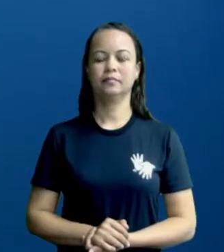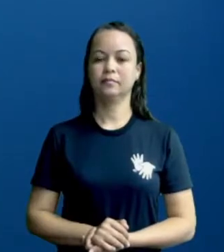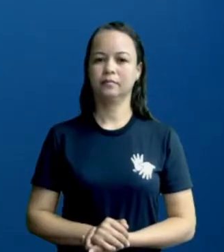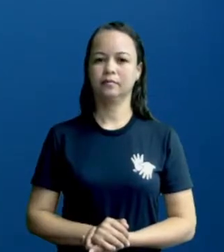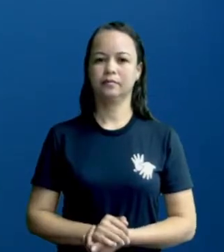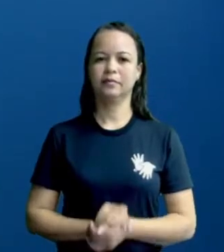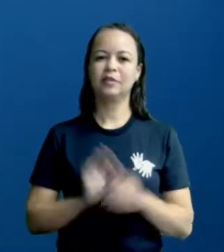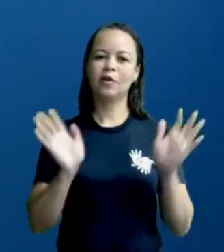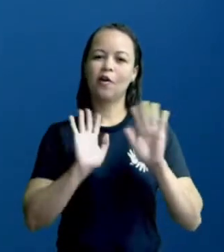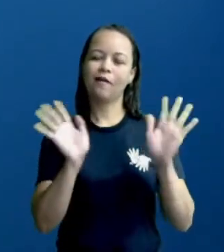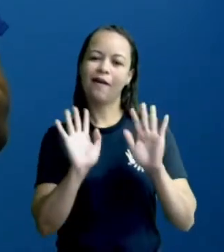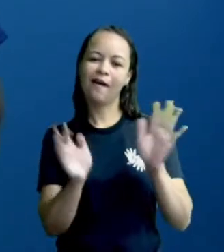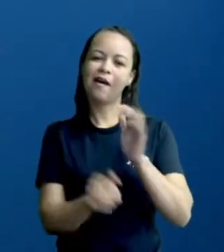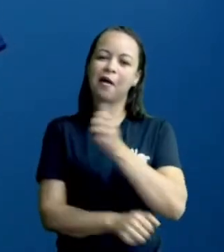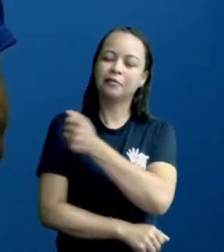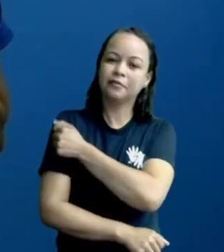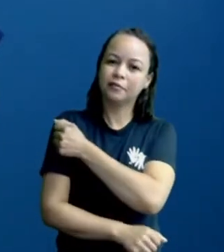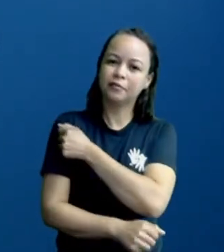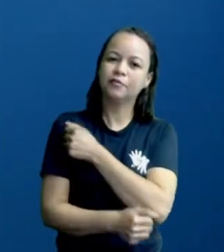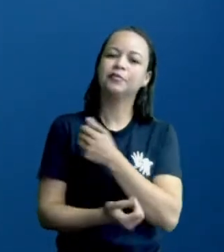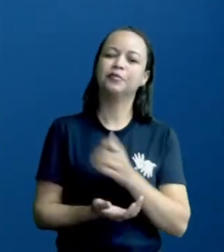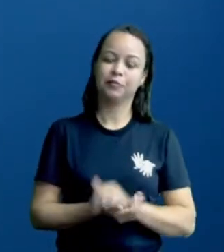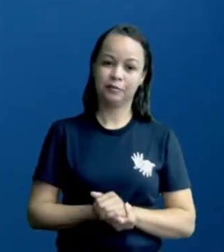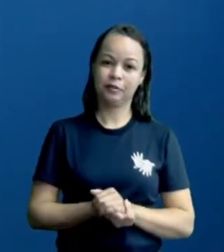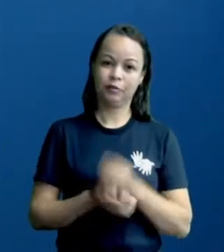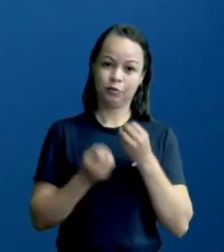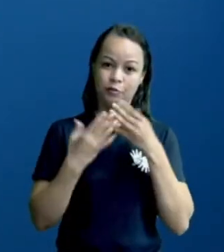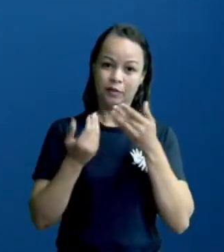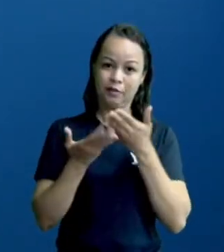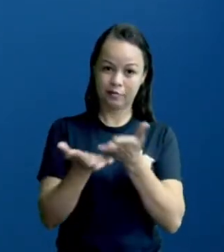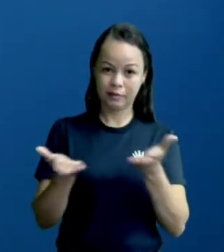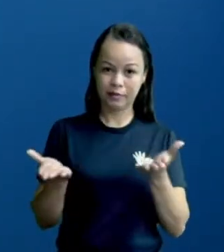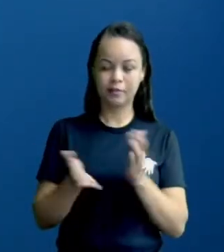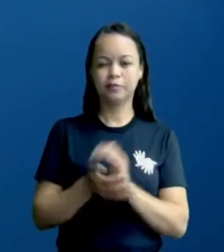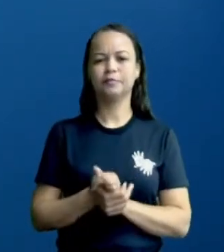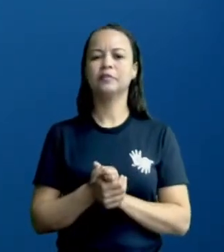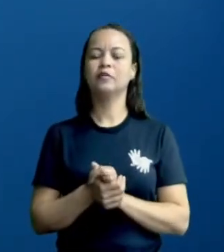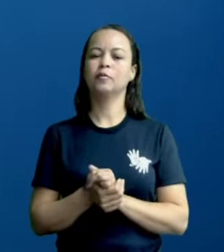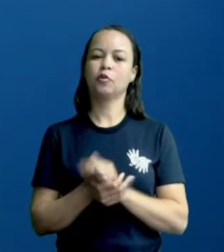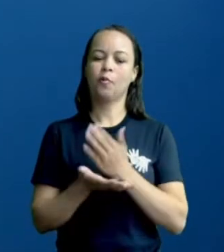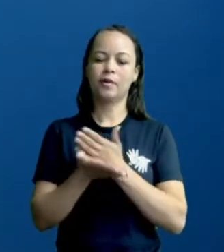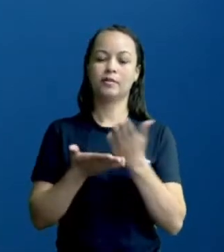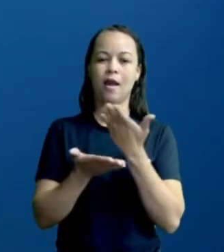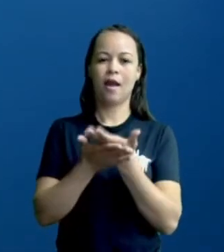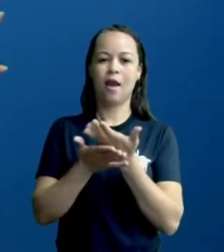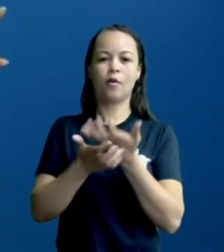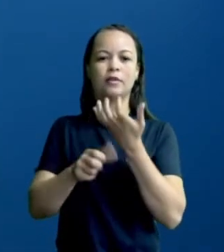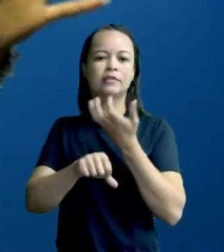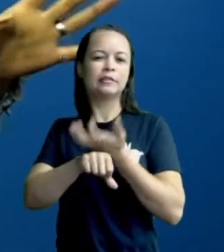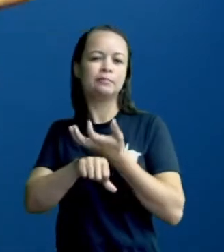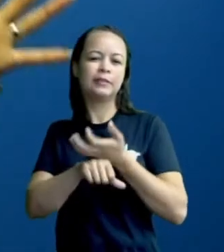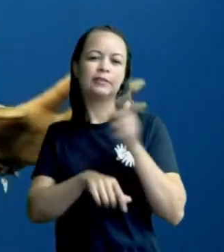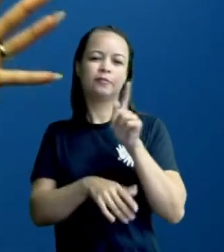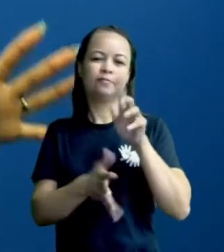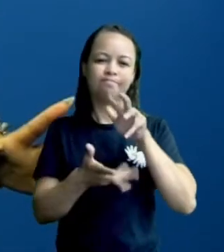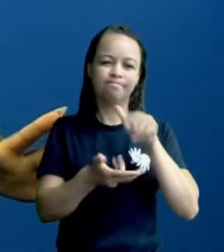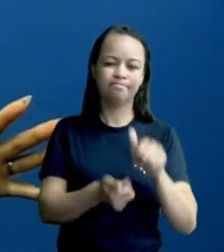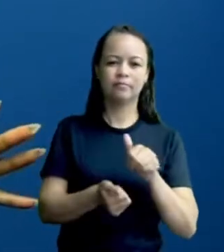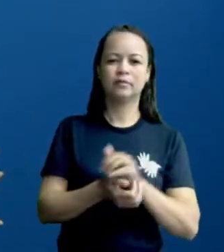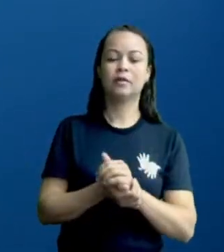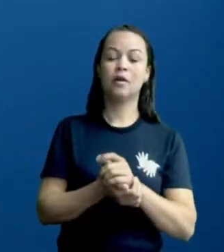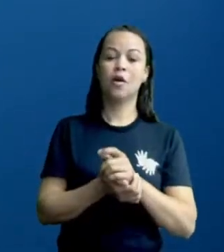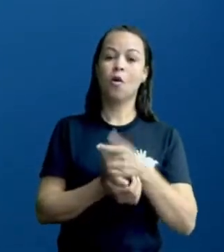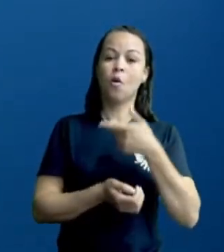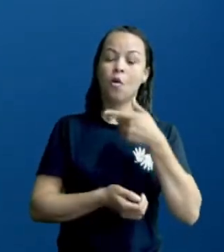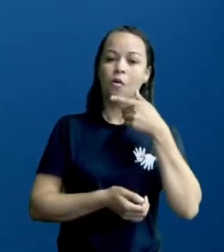Olá, gente, mais uma vez, tudo bem com vocês? Vamos para a nossa aula de Geografia. Ontem falamos um pouquinho